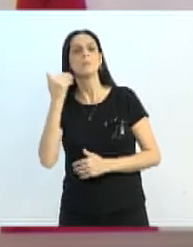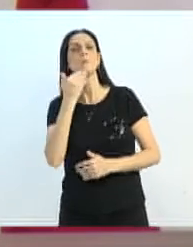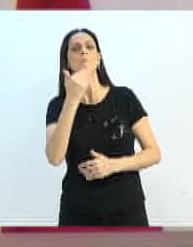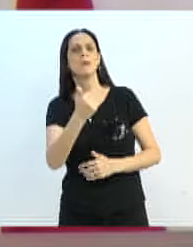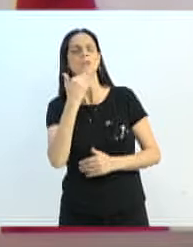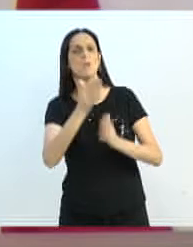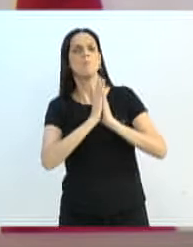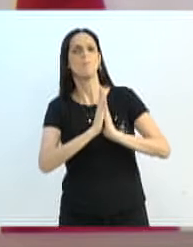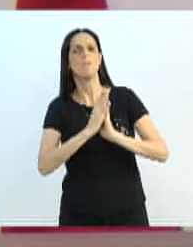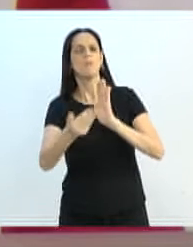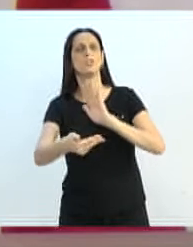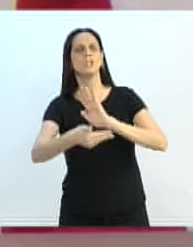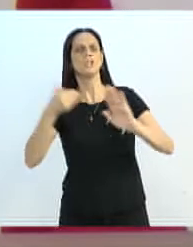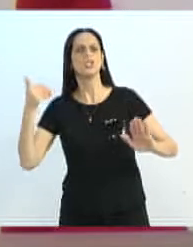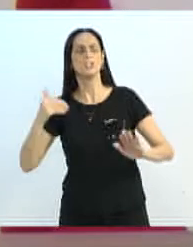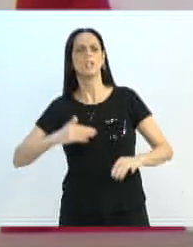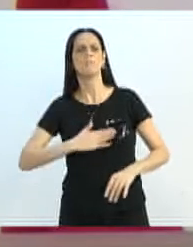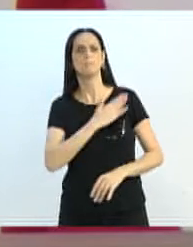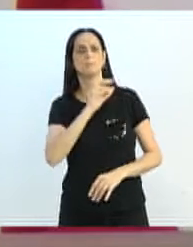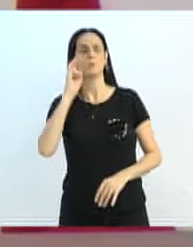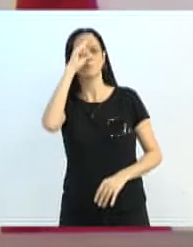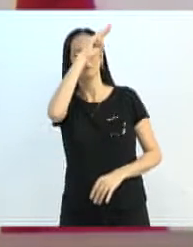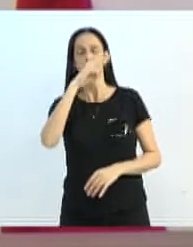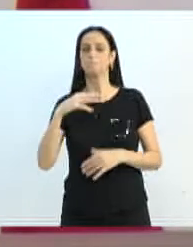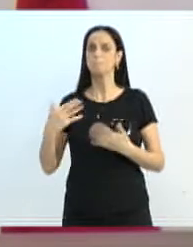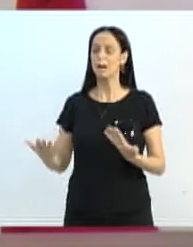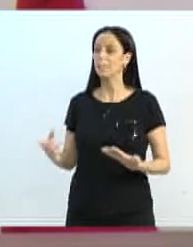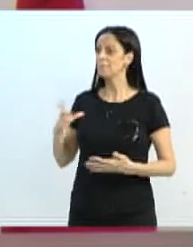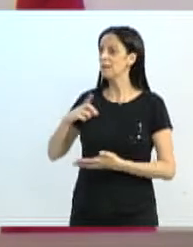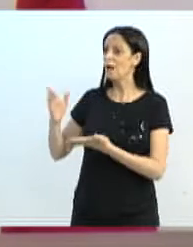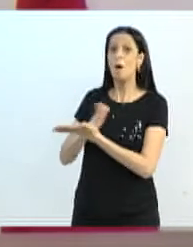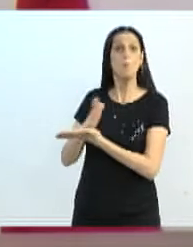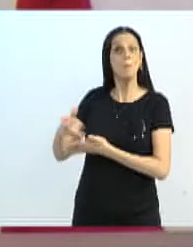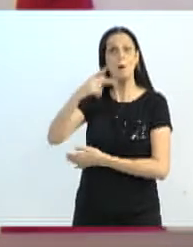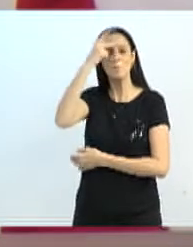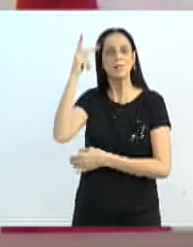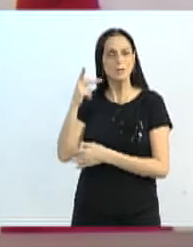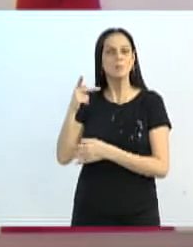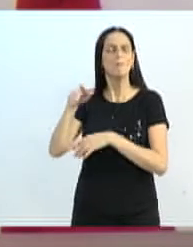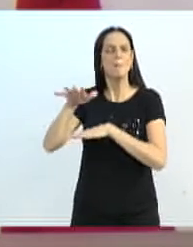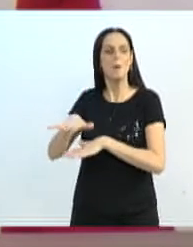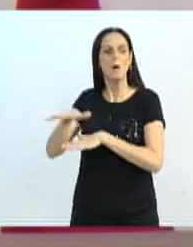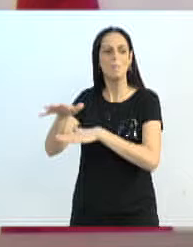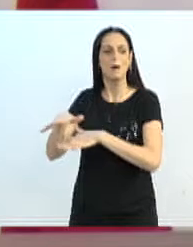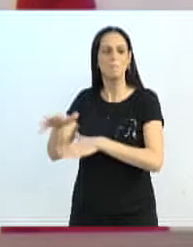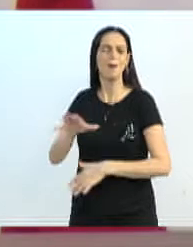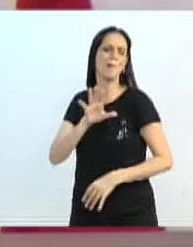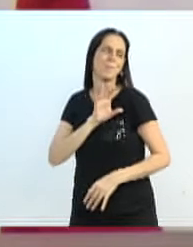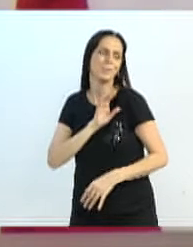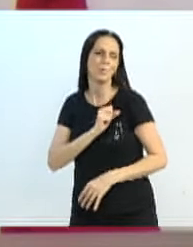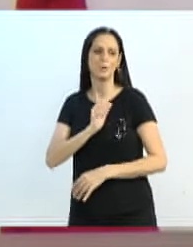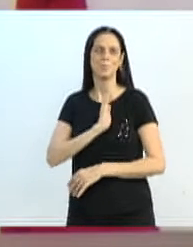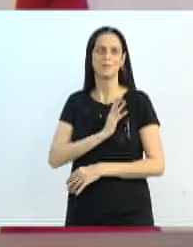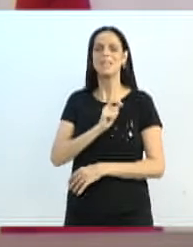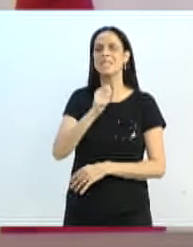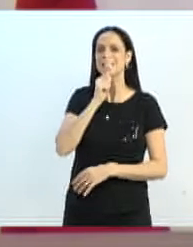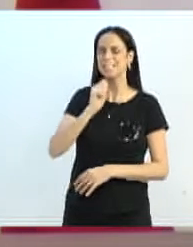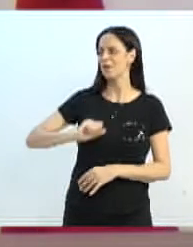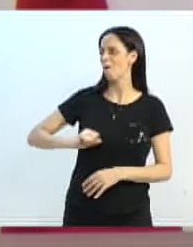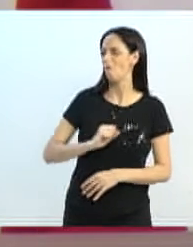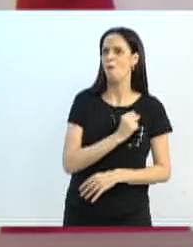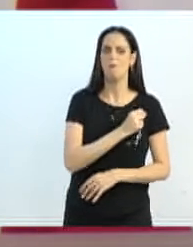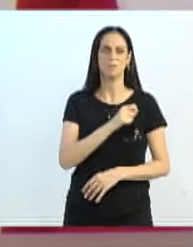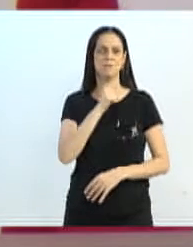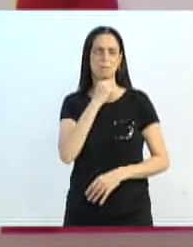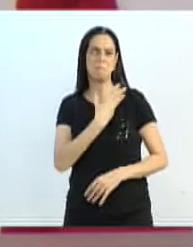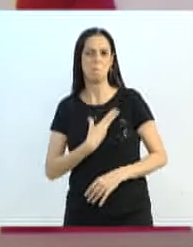Parabéns ao povo que foi e vai para a rua, mas com amor no coração, com objetivos plausíveis, sem ódio, preconceito, rancor,